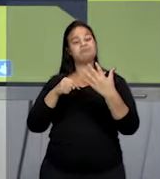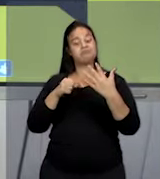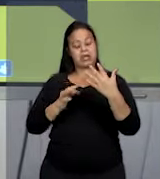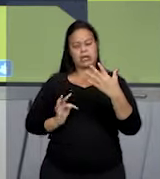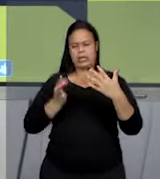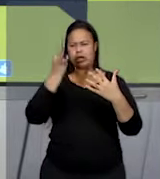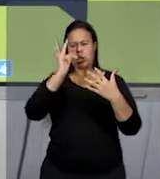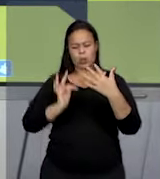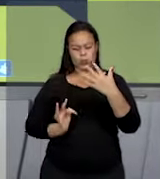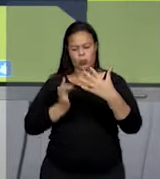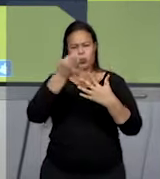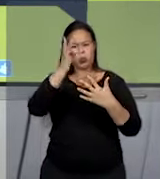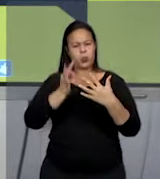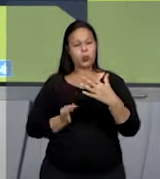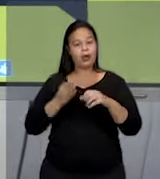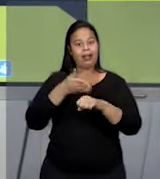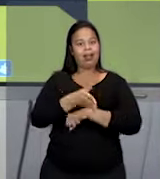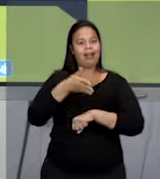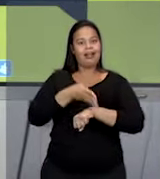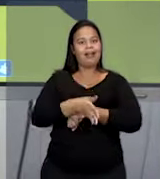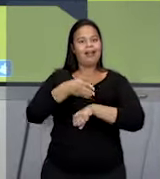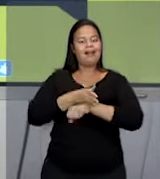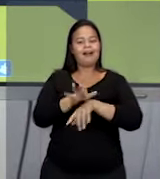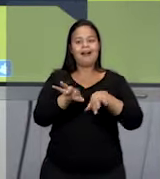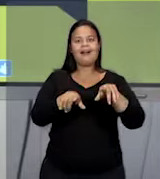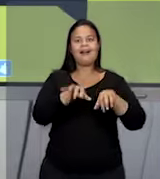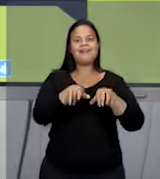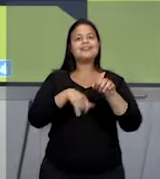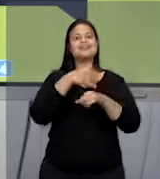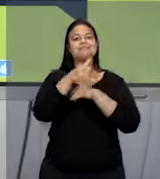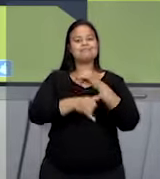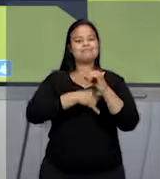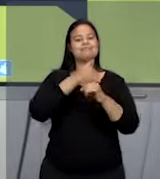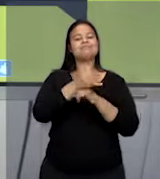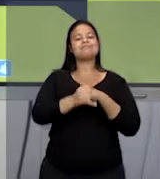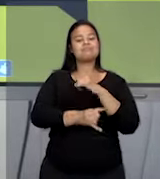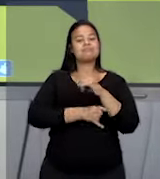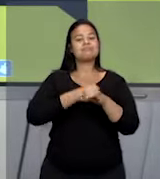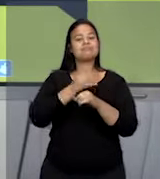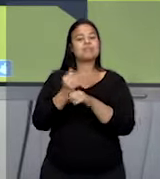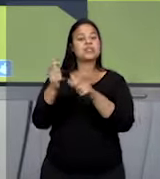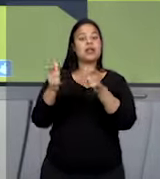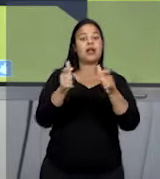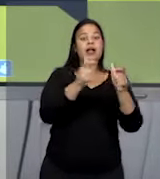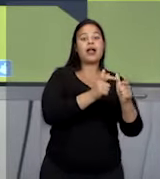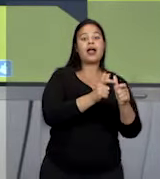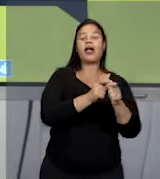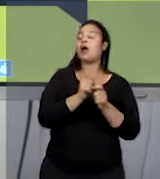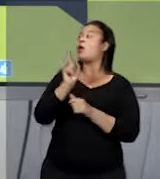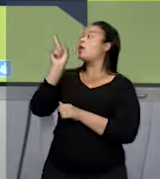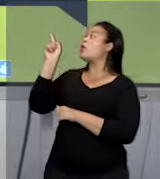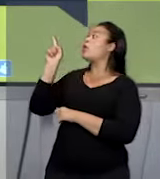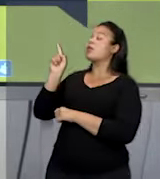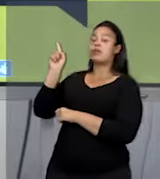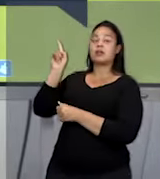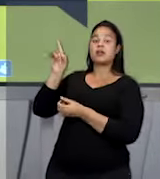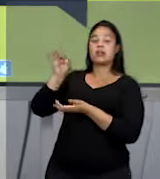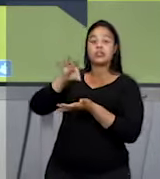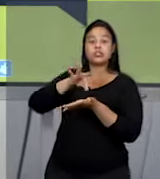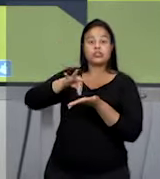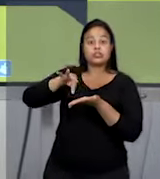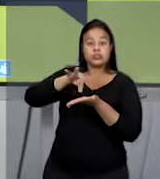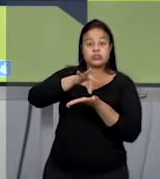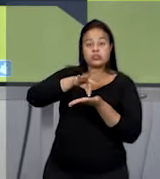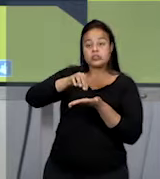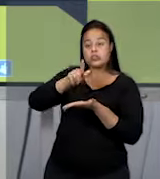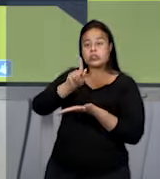que acessam a internet, nós passamos a nos localizar pelo GPS. E o que é